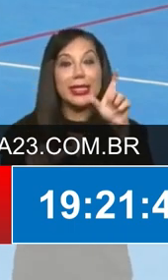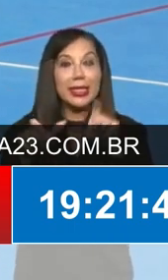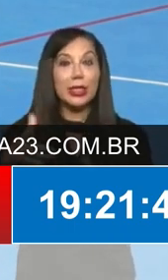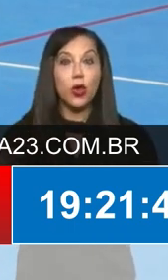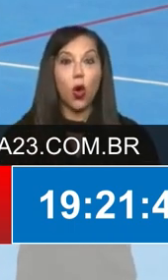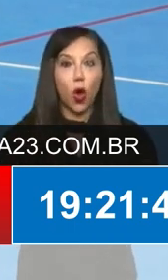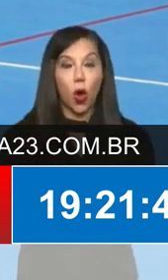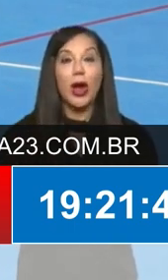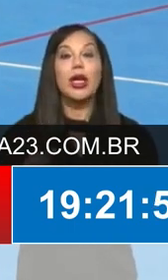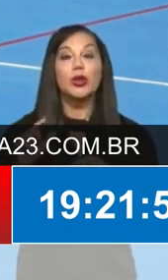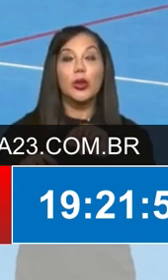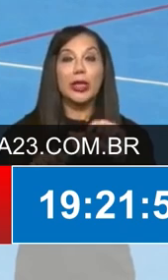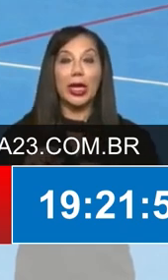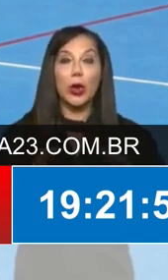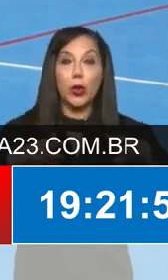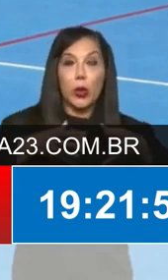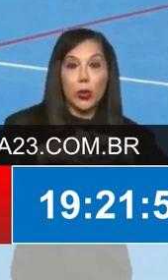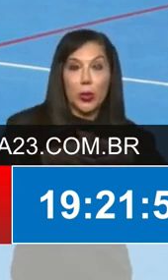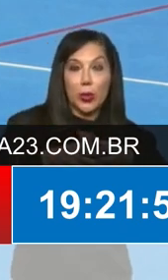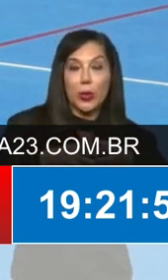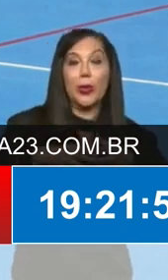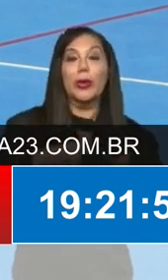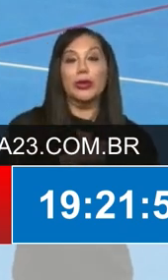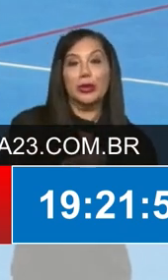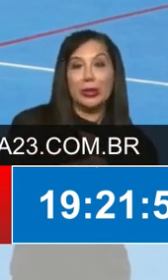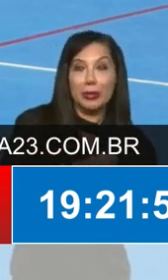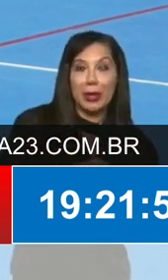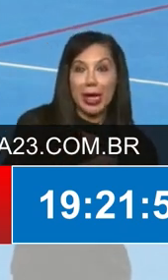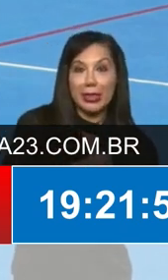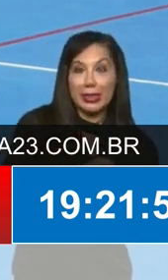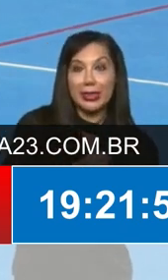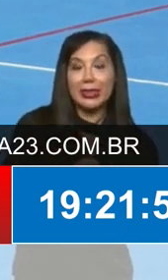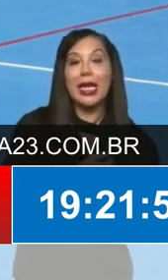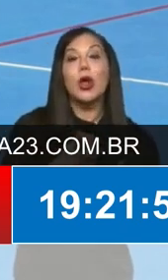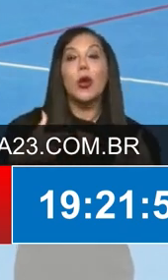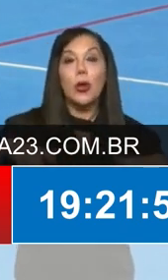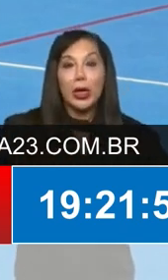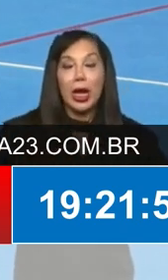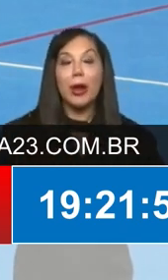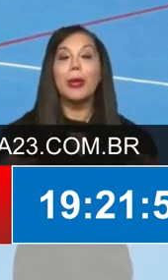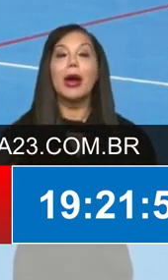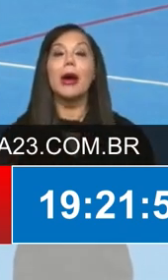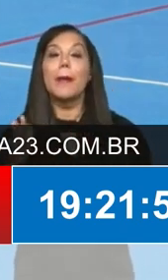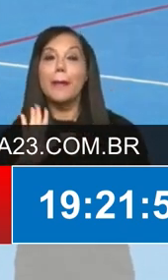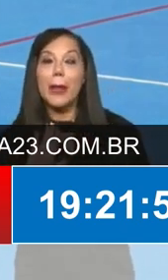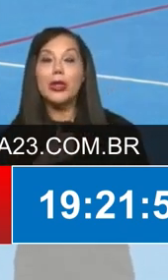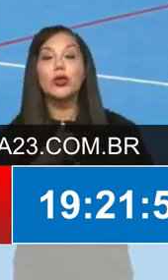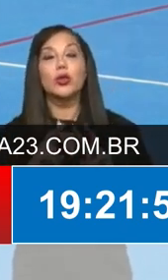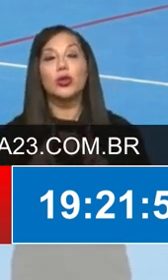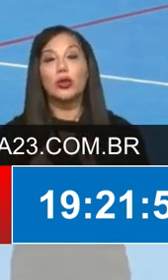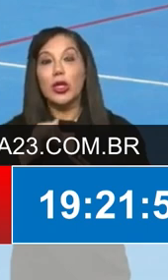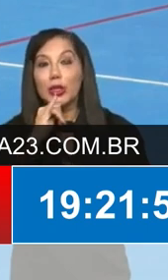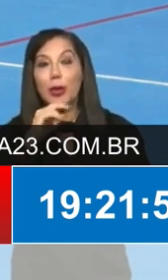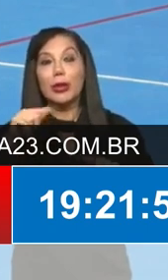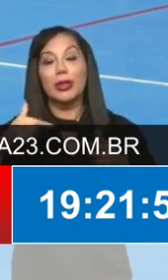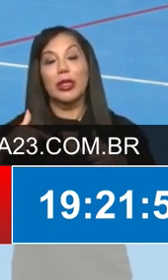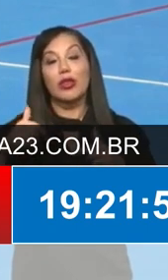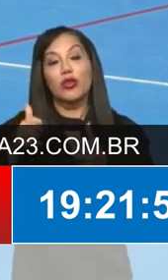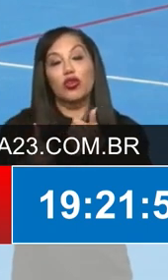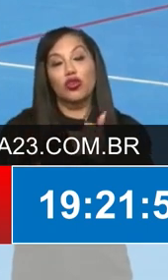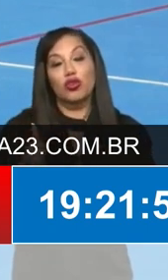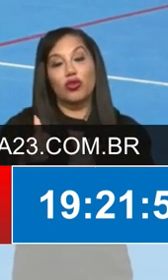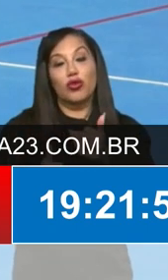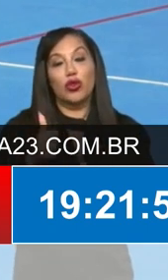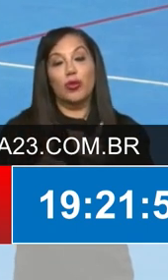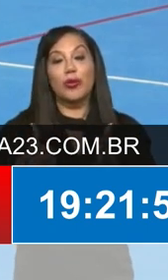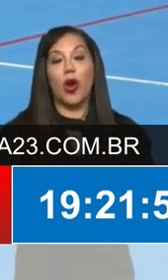hoje estão nas categorias de base do campo passaram ou ainda atuam no salão. Entre as